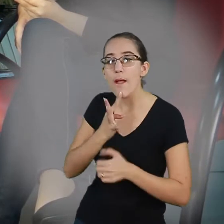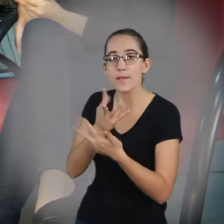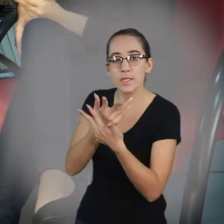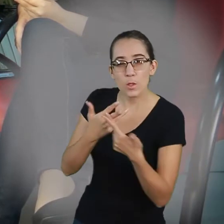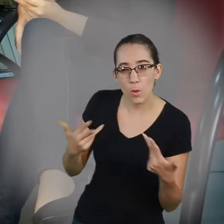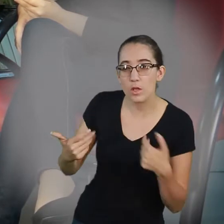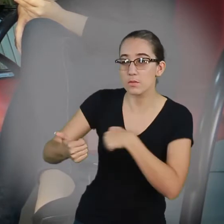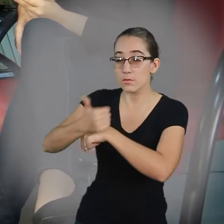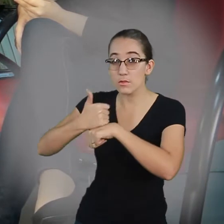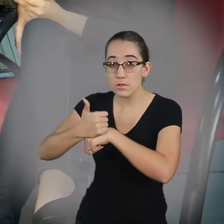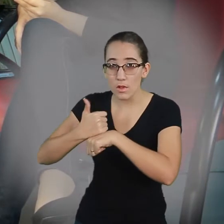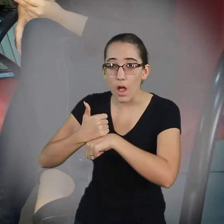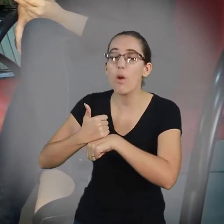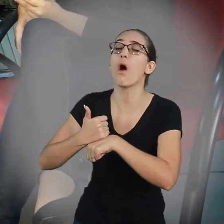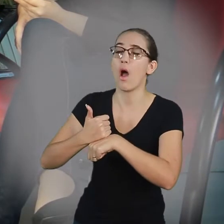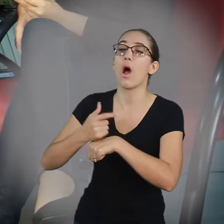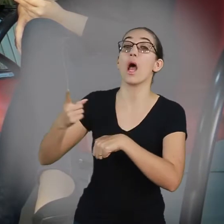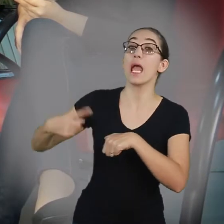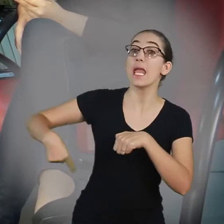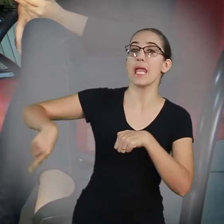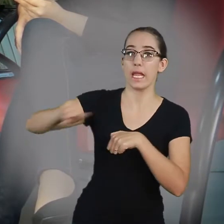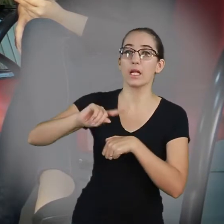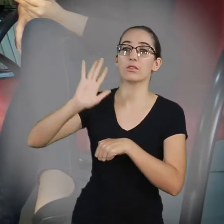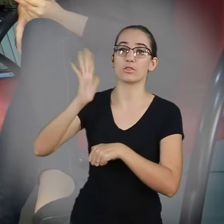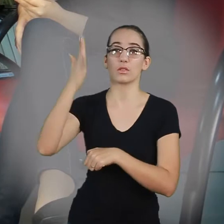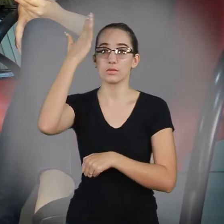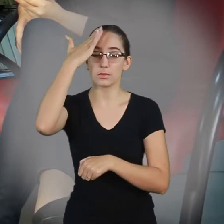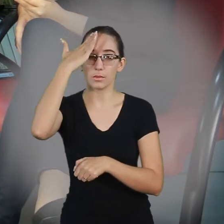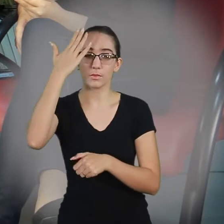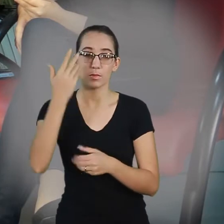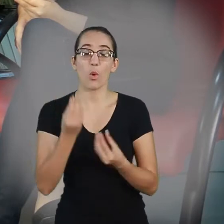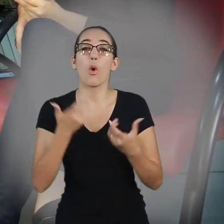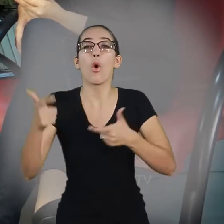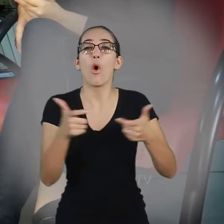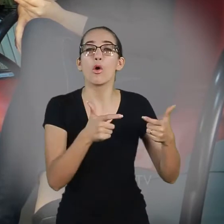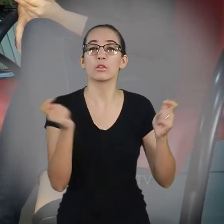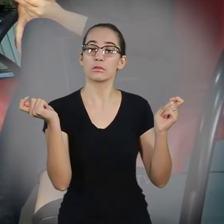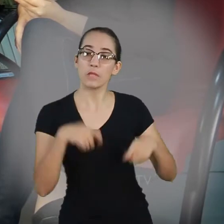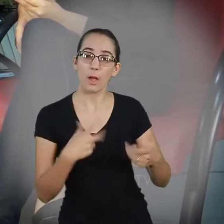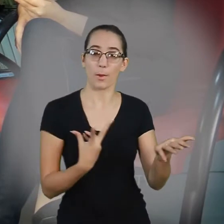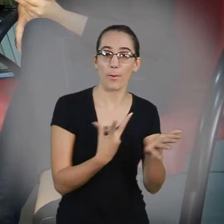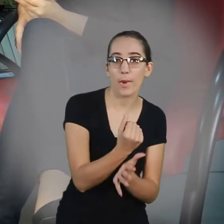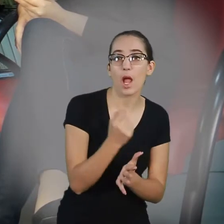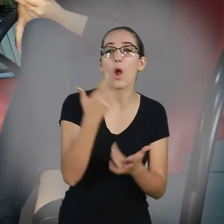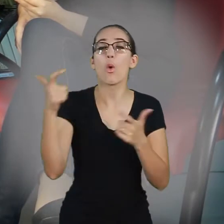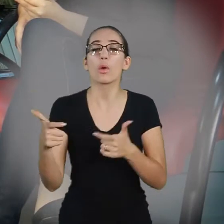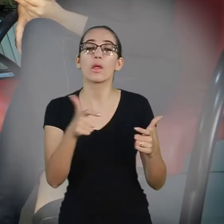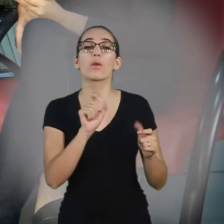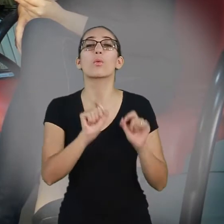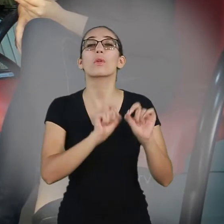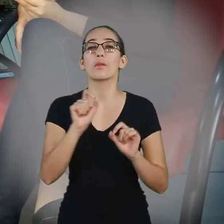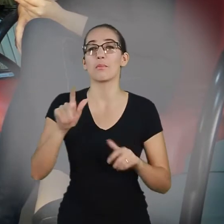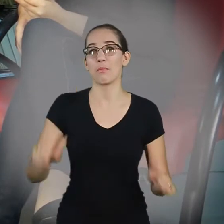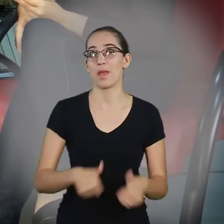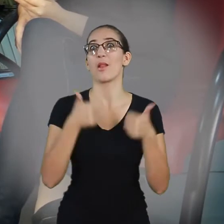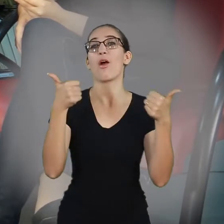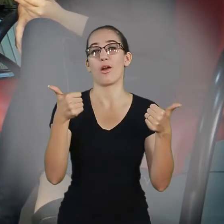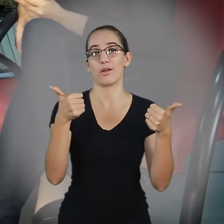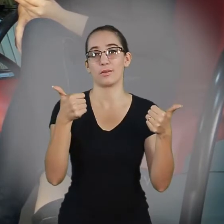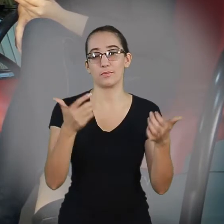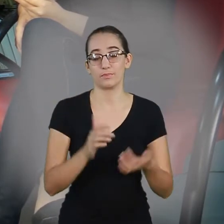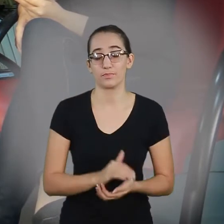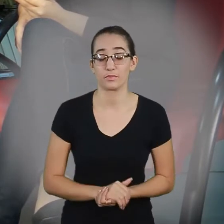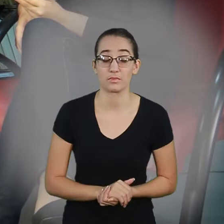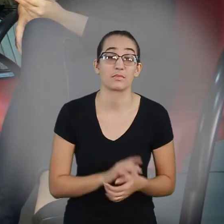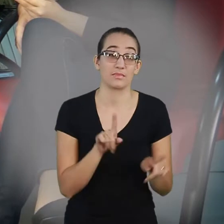brincadeira, se tu me oferecesse uma indústria de petróleo ou uma universidade situada entre as 10 melhores do ranking mundial,